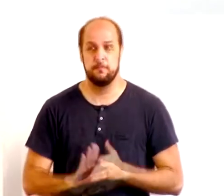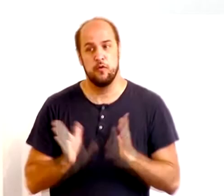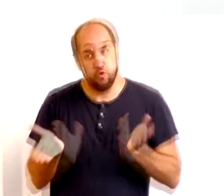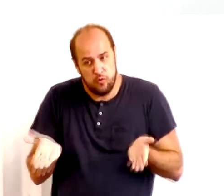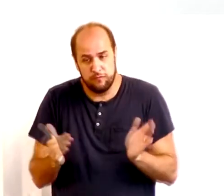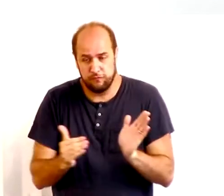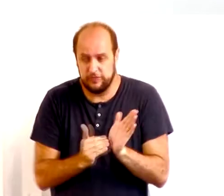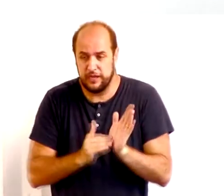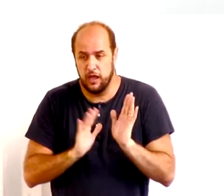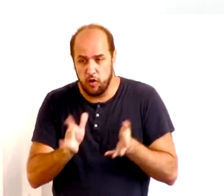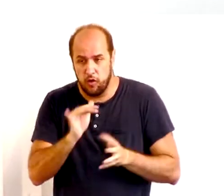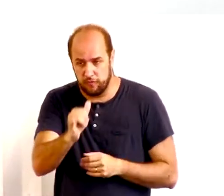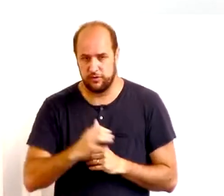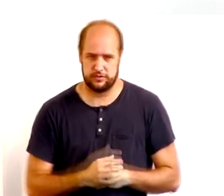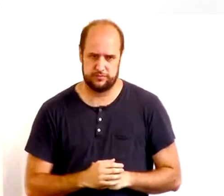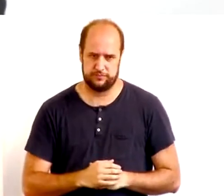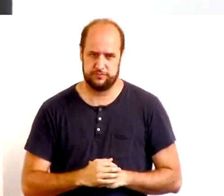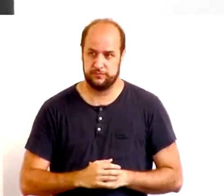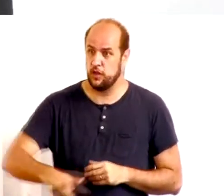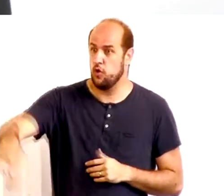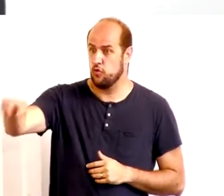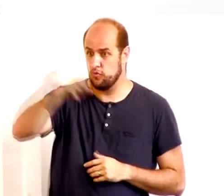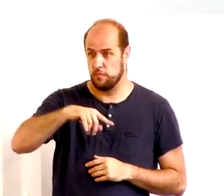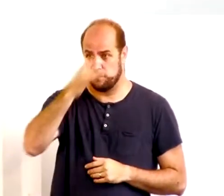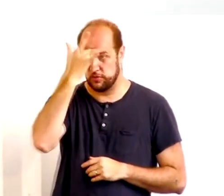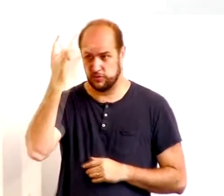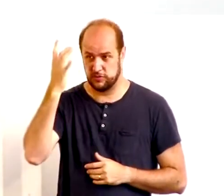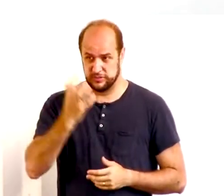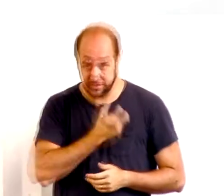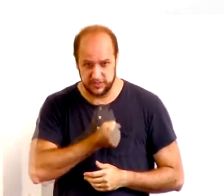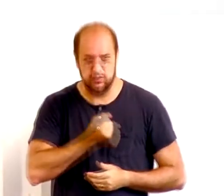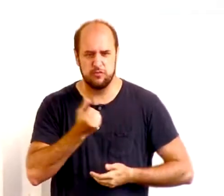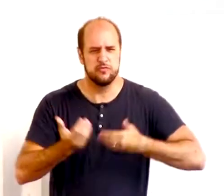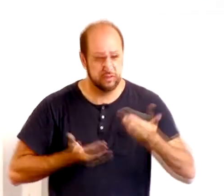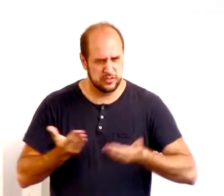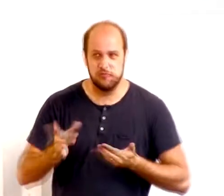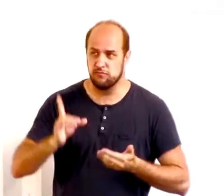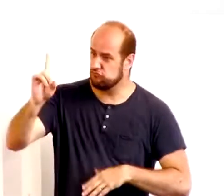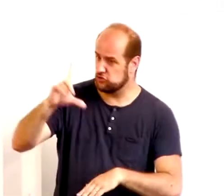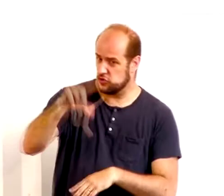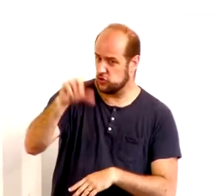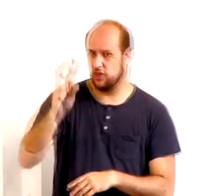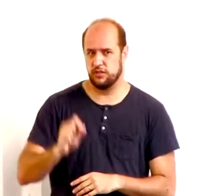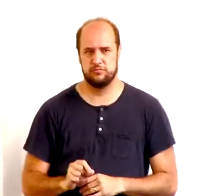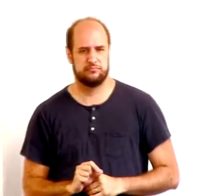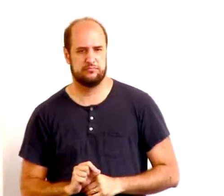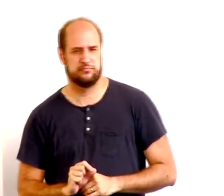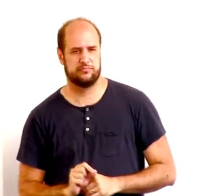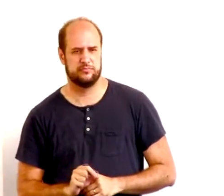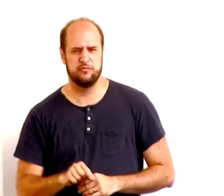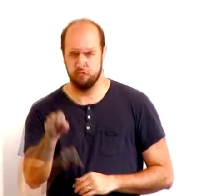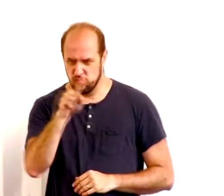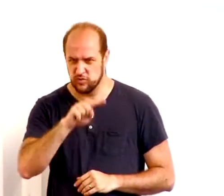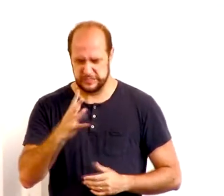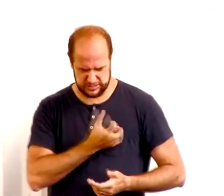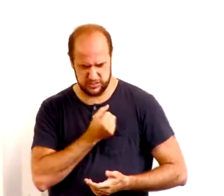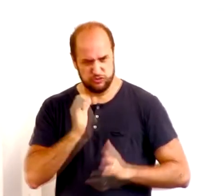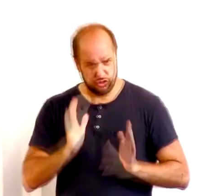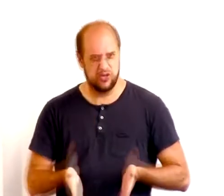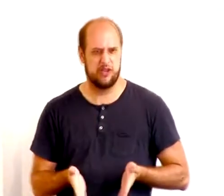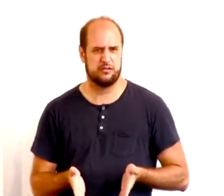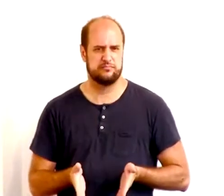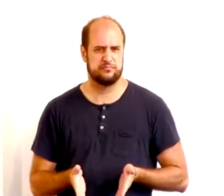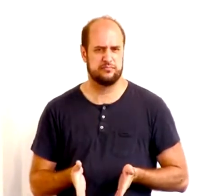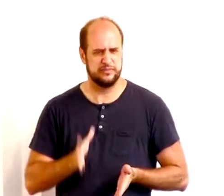meus irmãos, o salvo serve porque foi escolhido para isso. Se você é salvo, doutrina